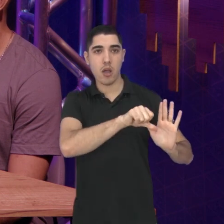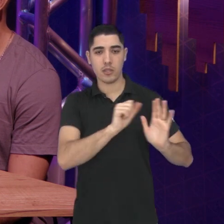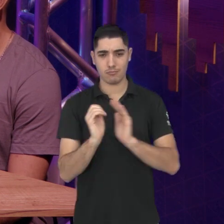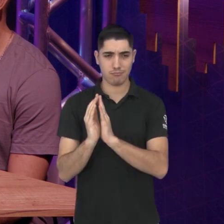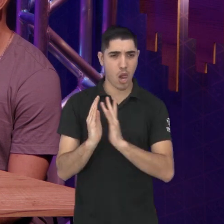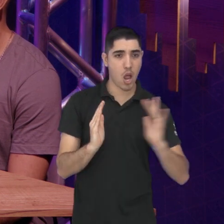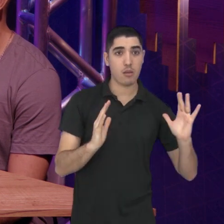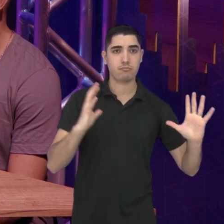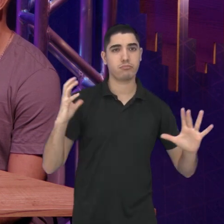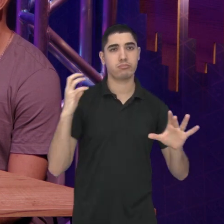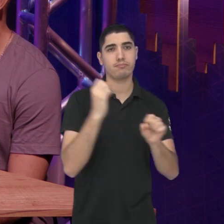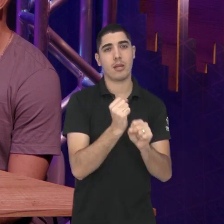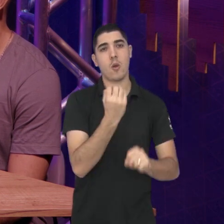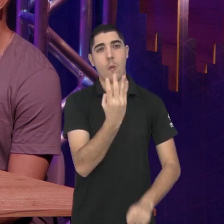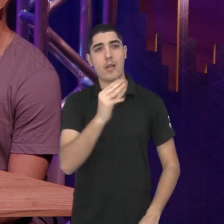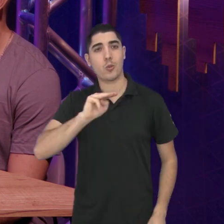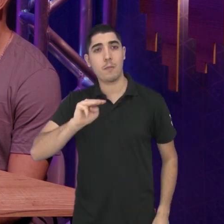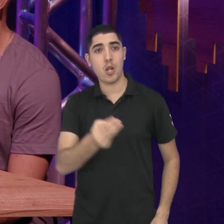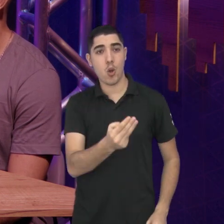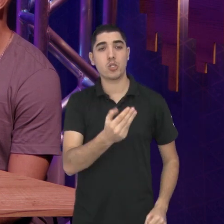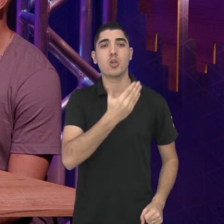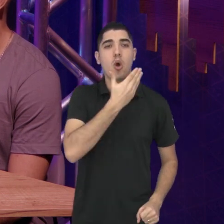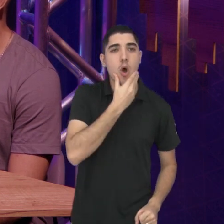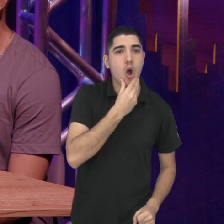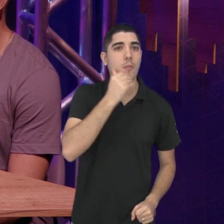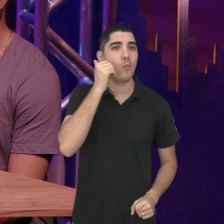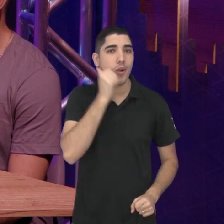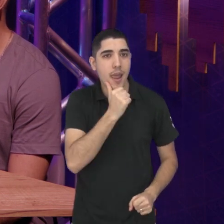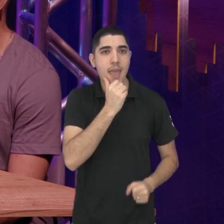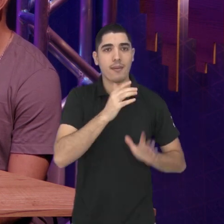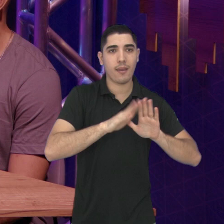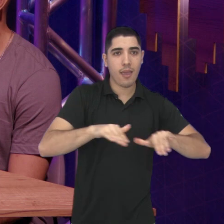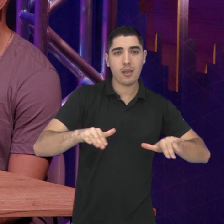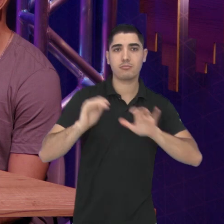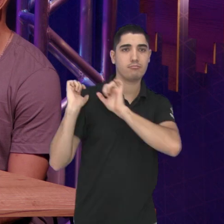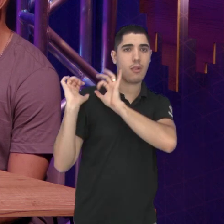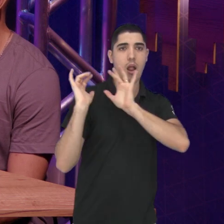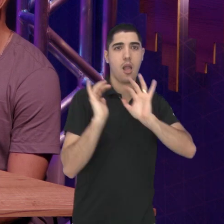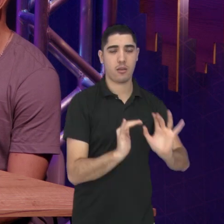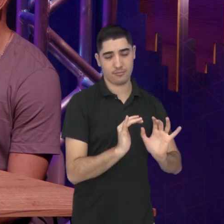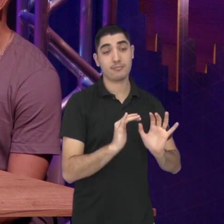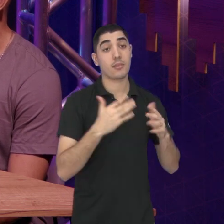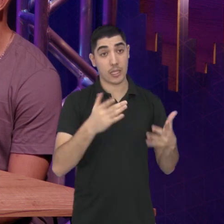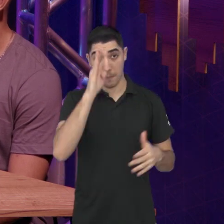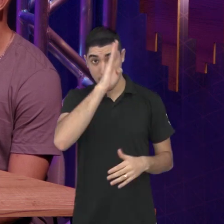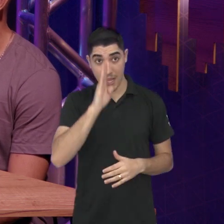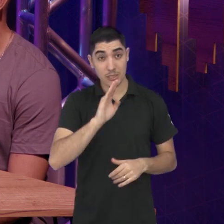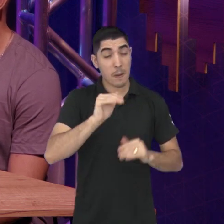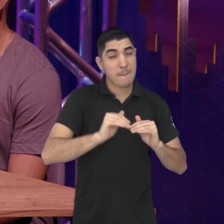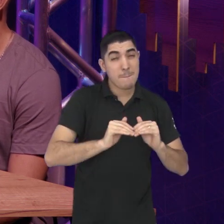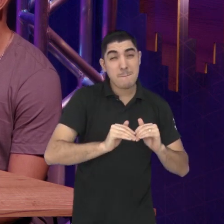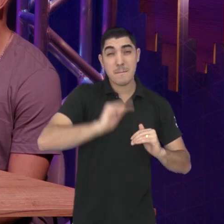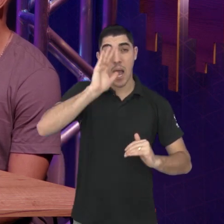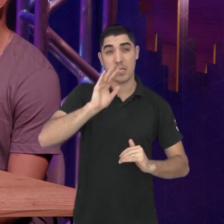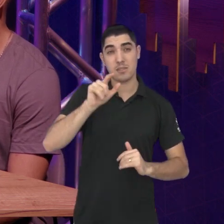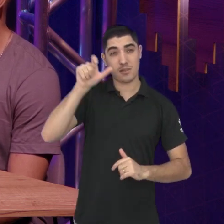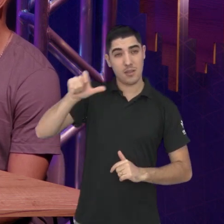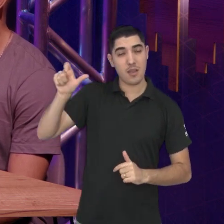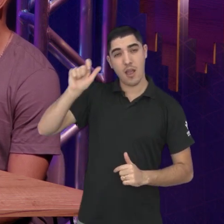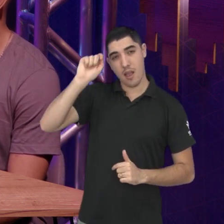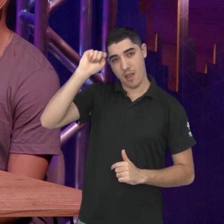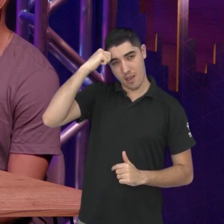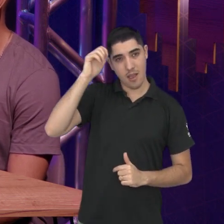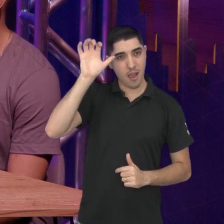de mulheres, homens, crianças foram trazidas para cá. E o Brasil foi o país que importou mais escravos